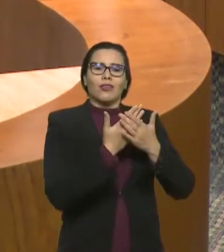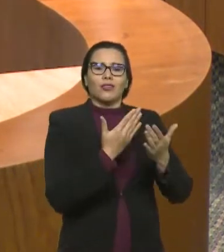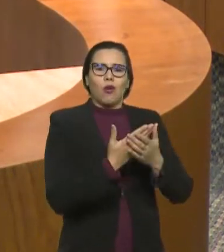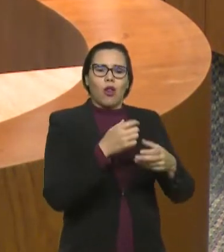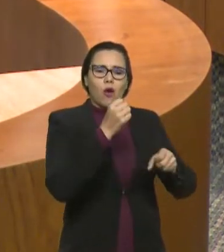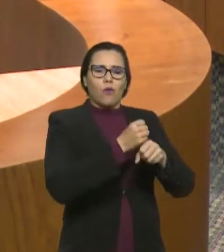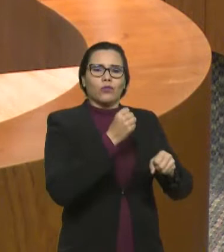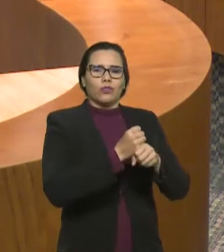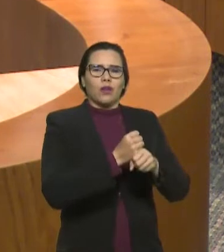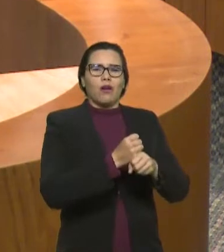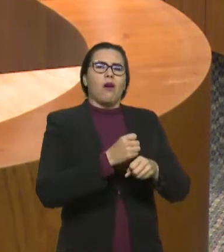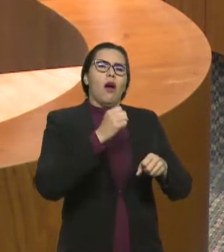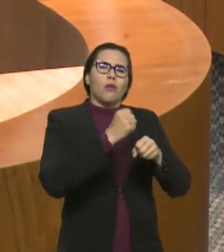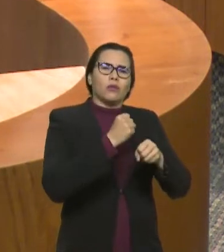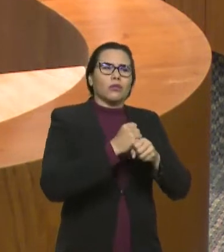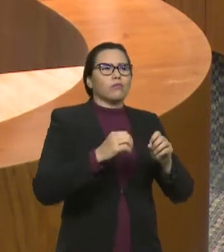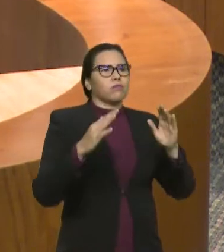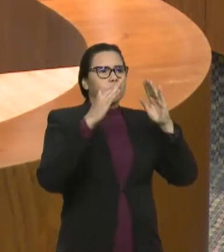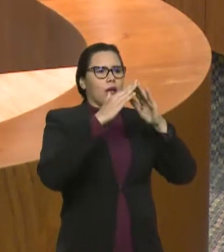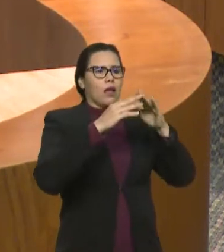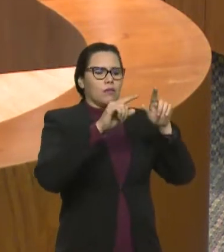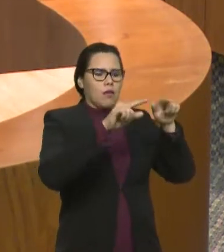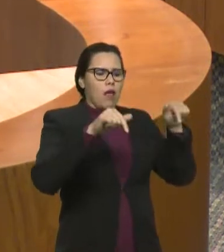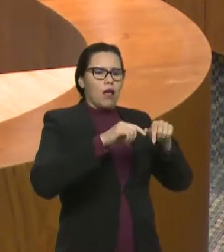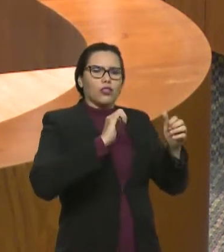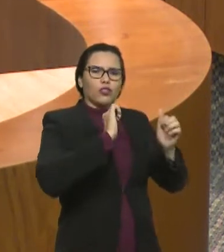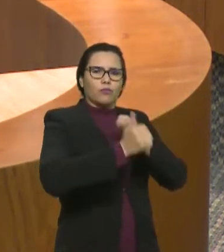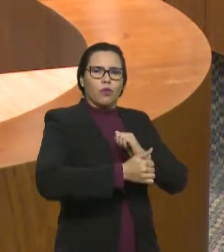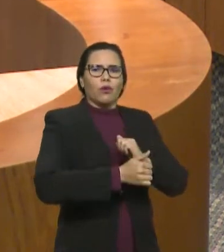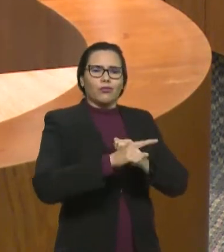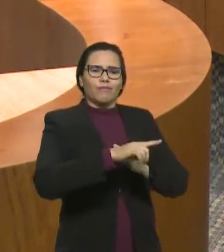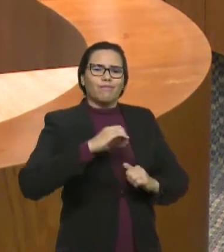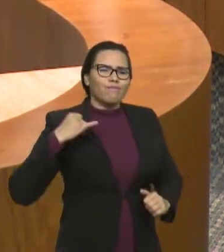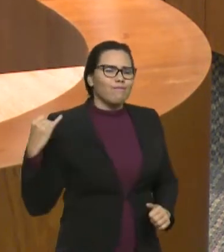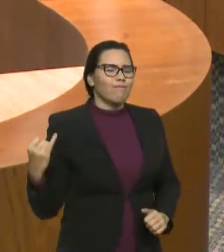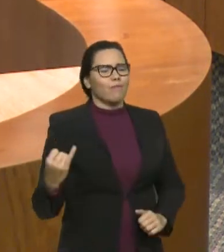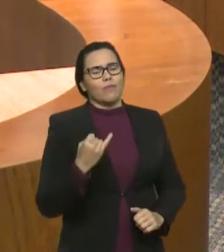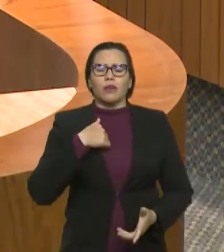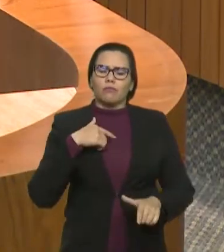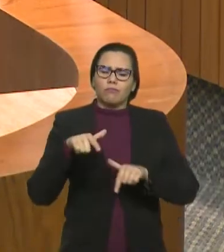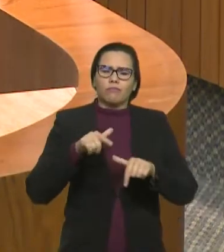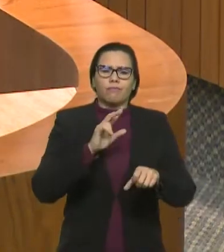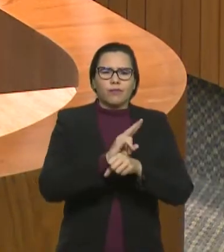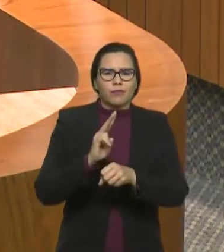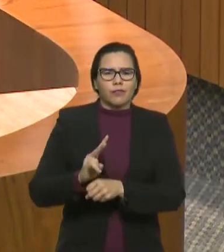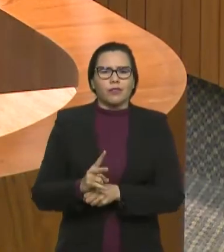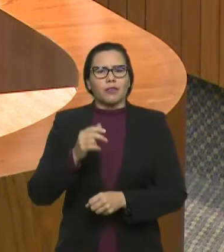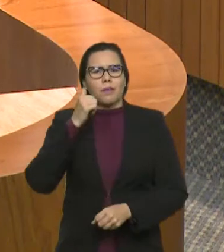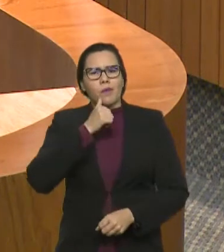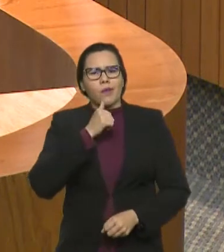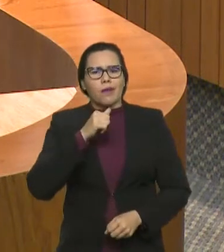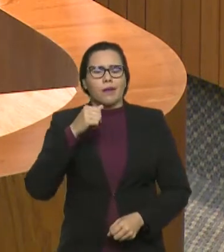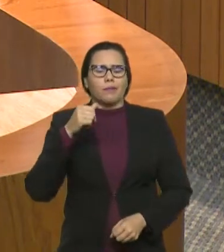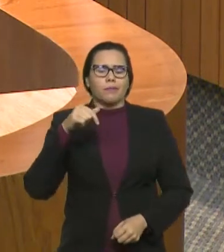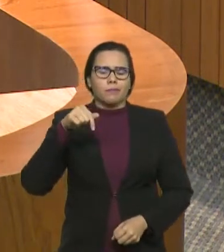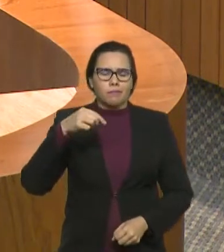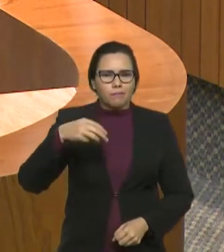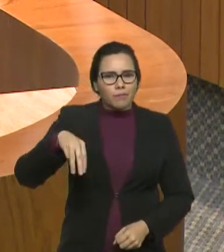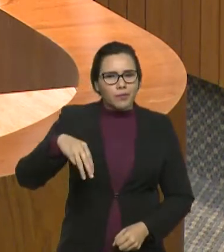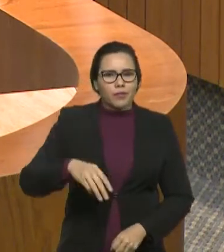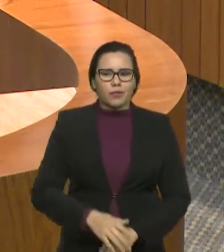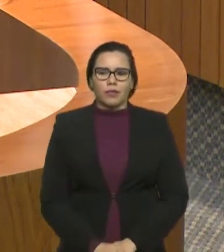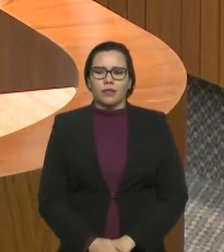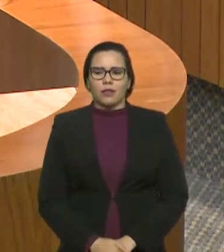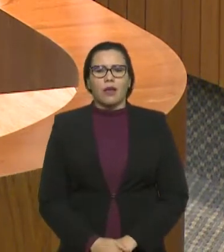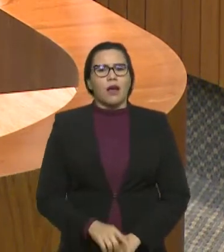como atitude e ação específica para que a educação se torne uma realidade. Já a deputada Ana do Gás falou